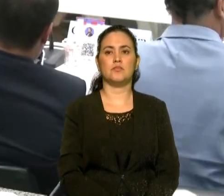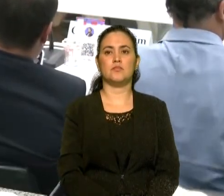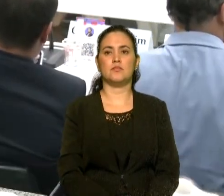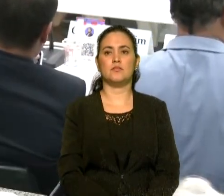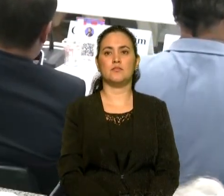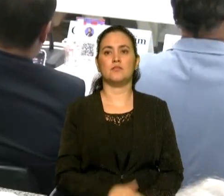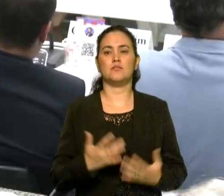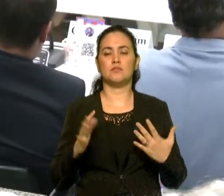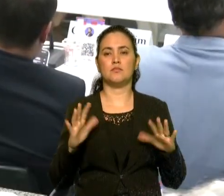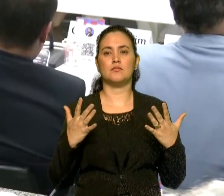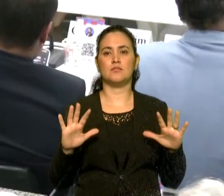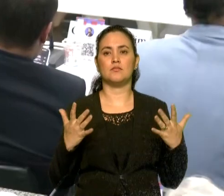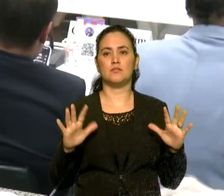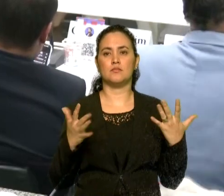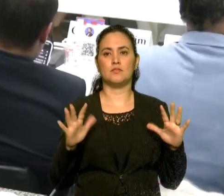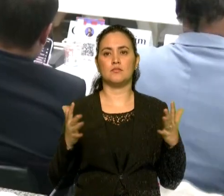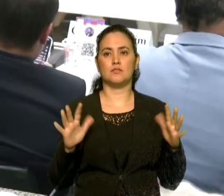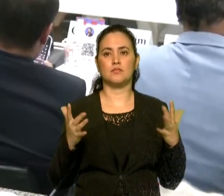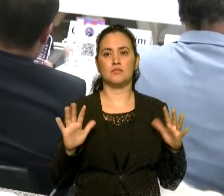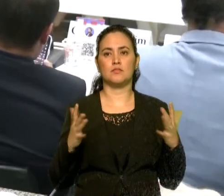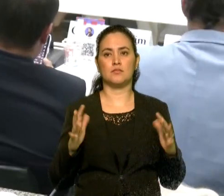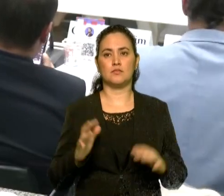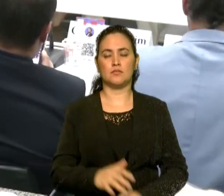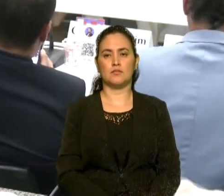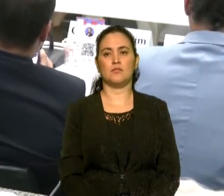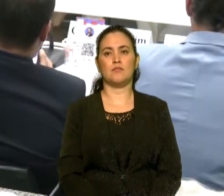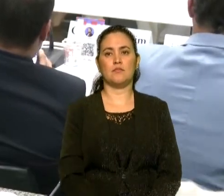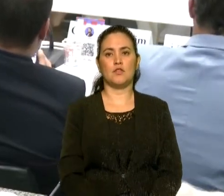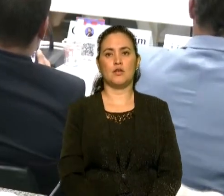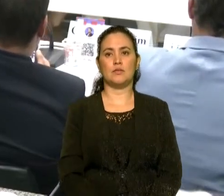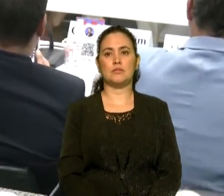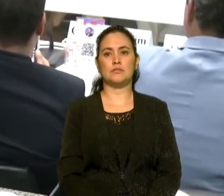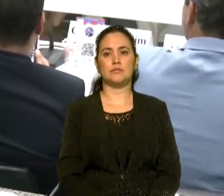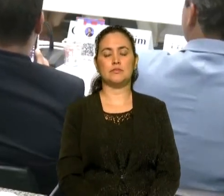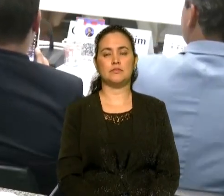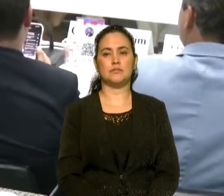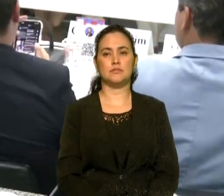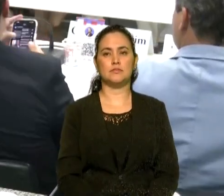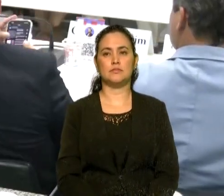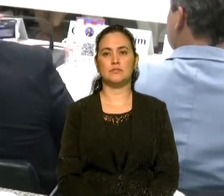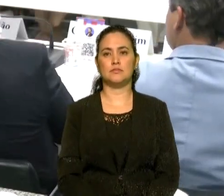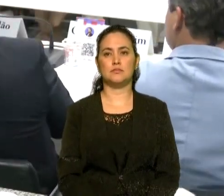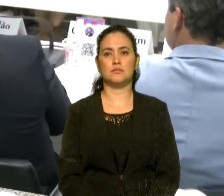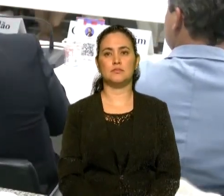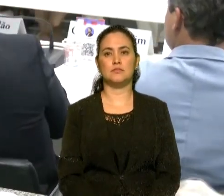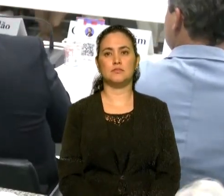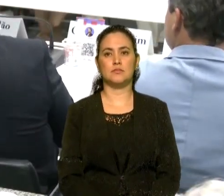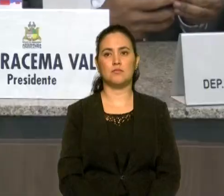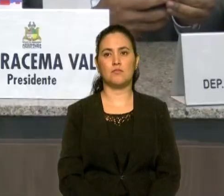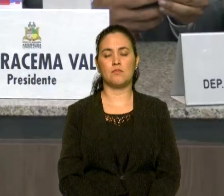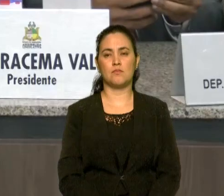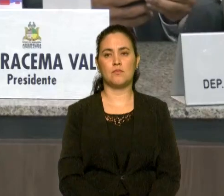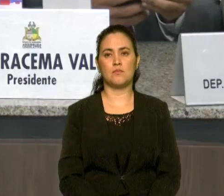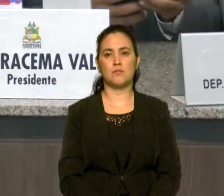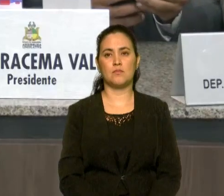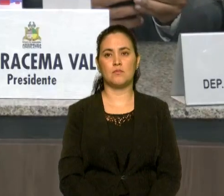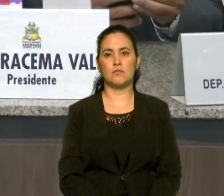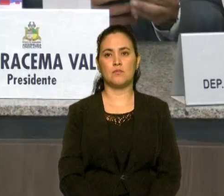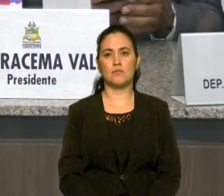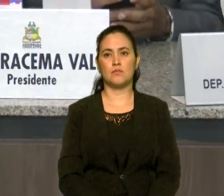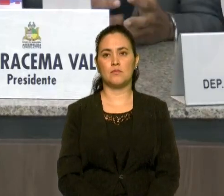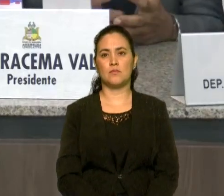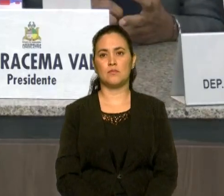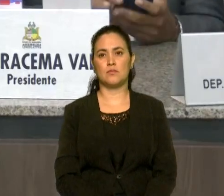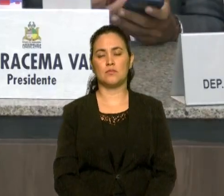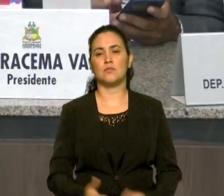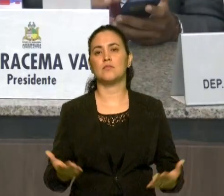É... Nós vamos